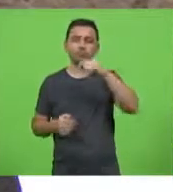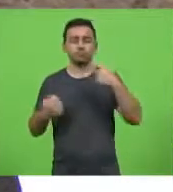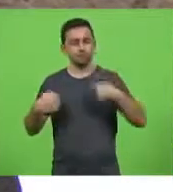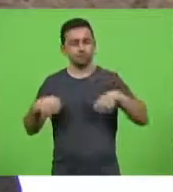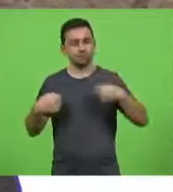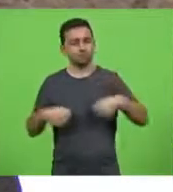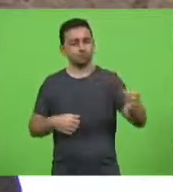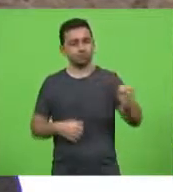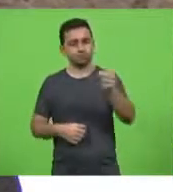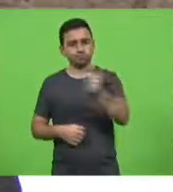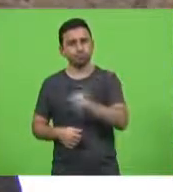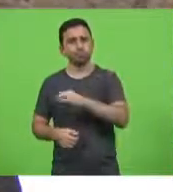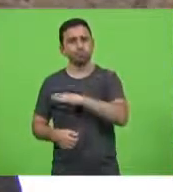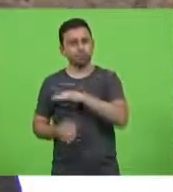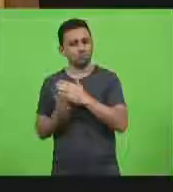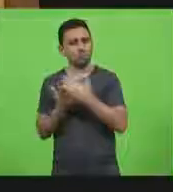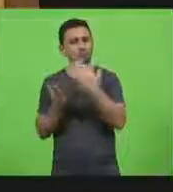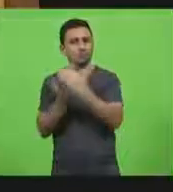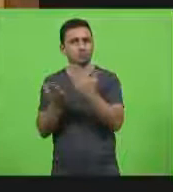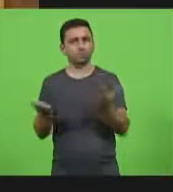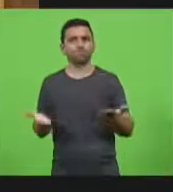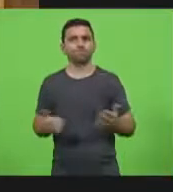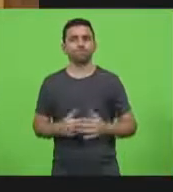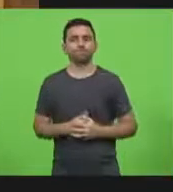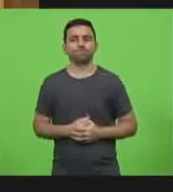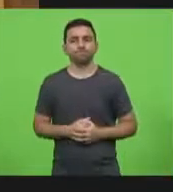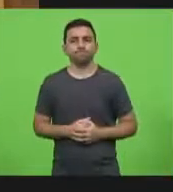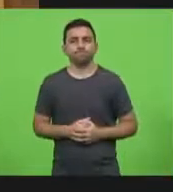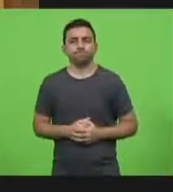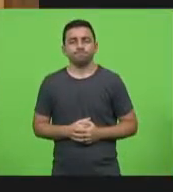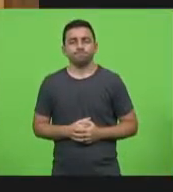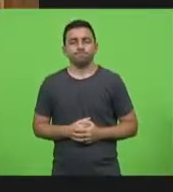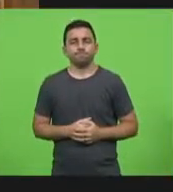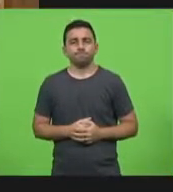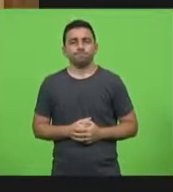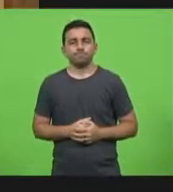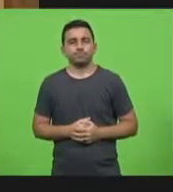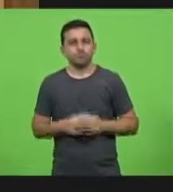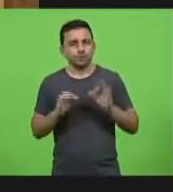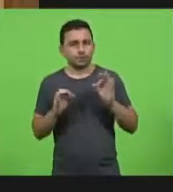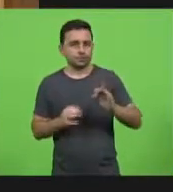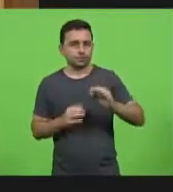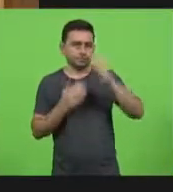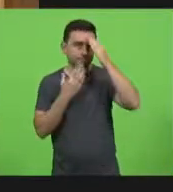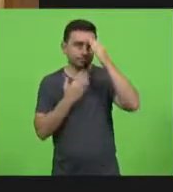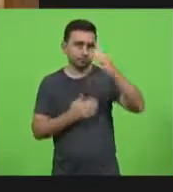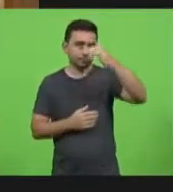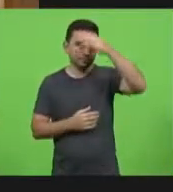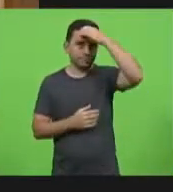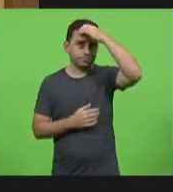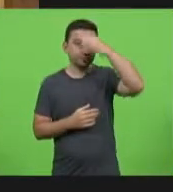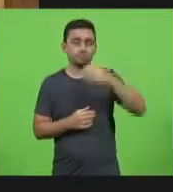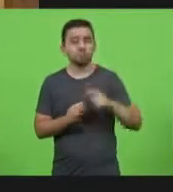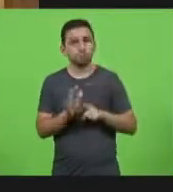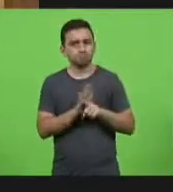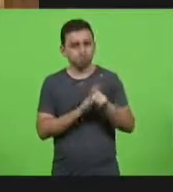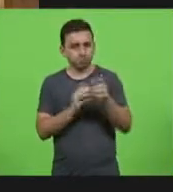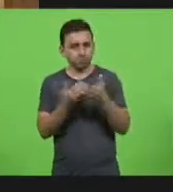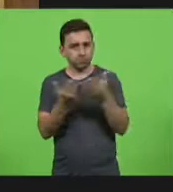esse efetivo. Obrigado, presidente. Muito obrigado, deputado Coronel Mocelin. Consulta aos demais